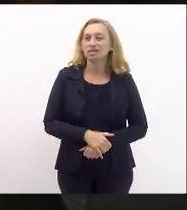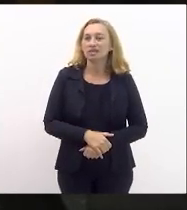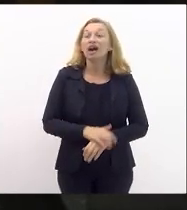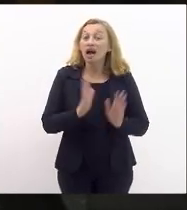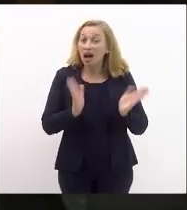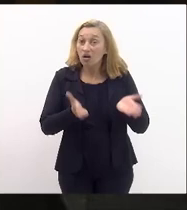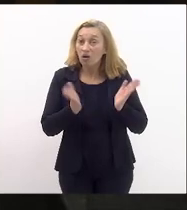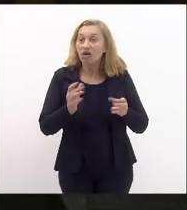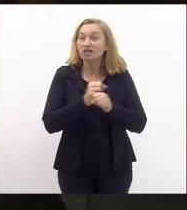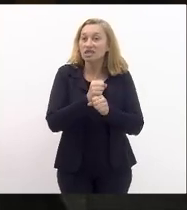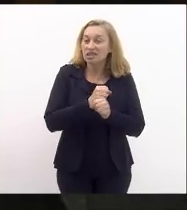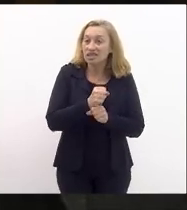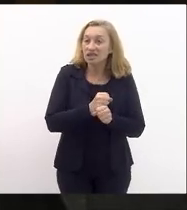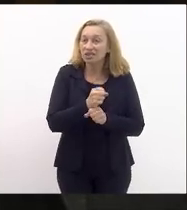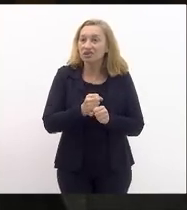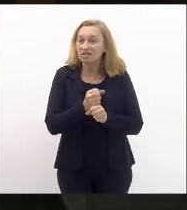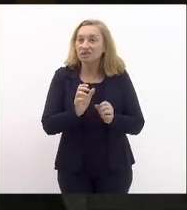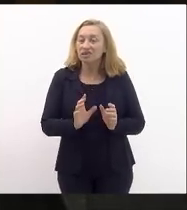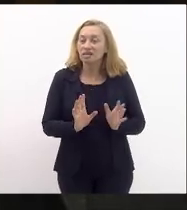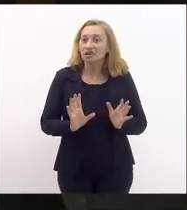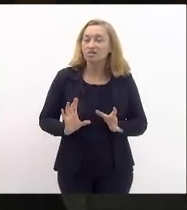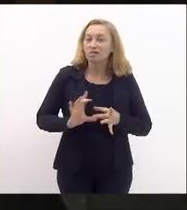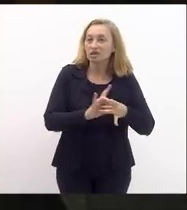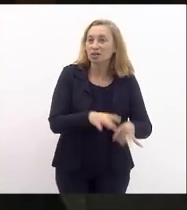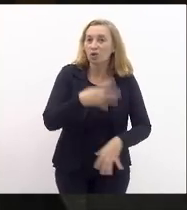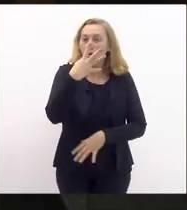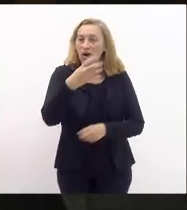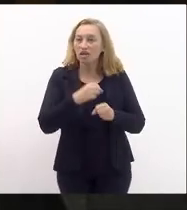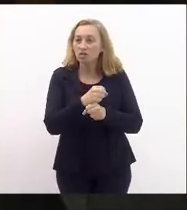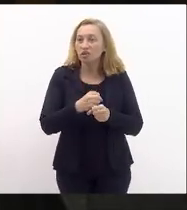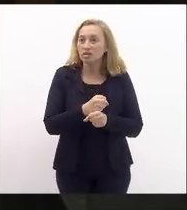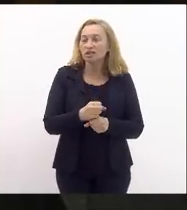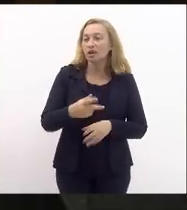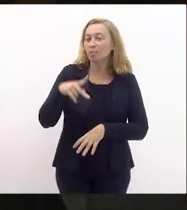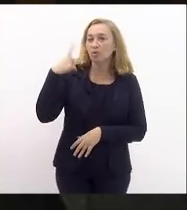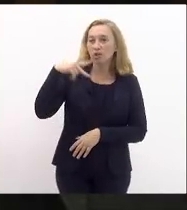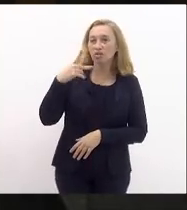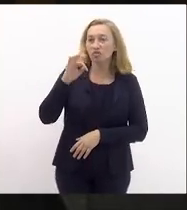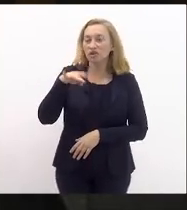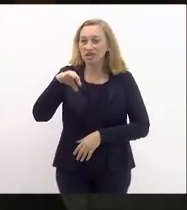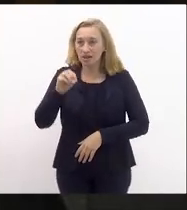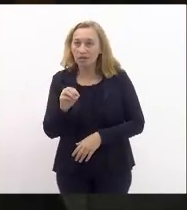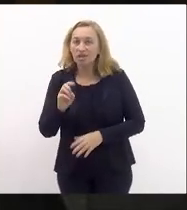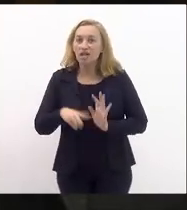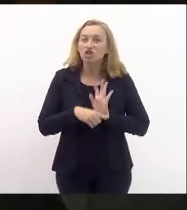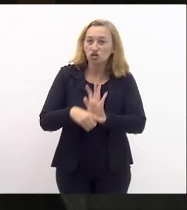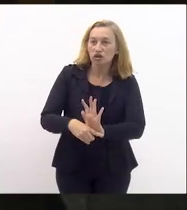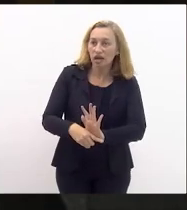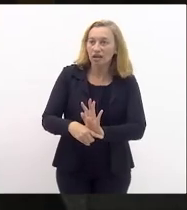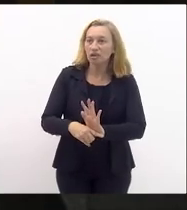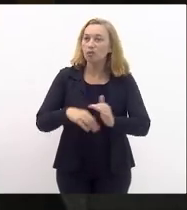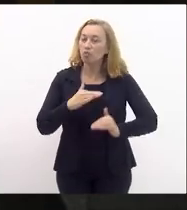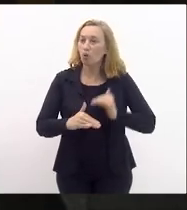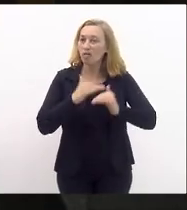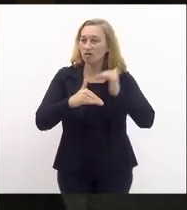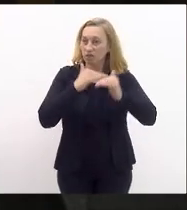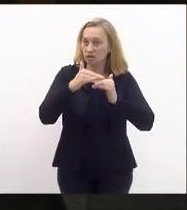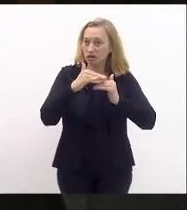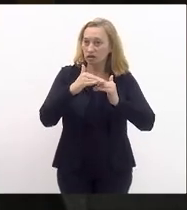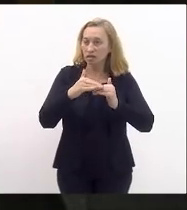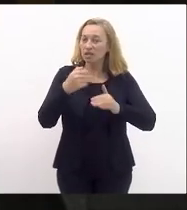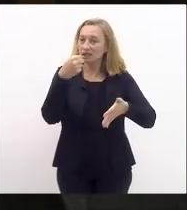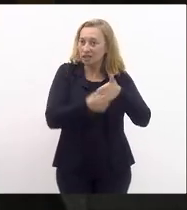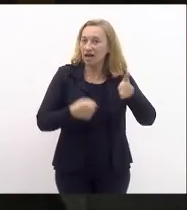agora, nesse ano, completando 4 anos da política de cofinanciamento, que tem contribuído muito para o avanço da